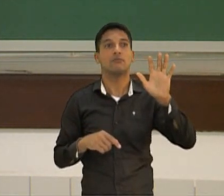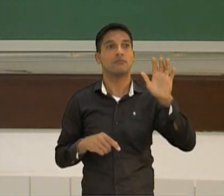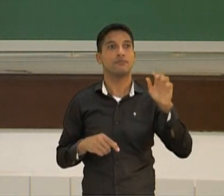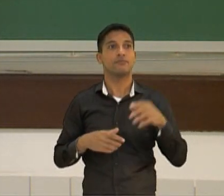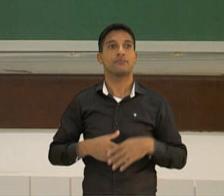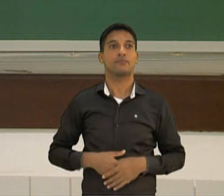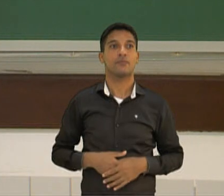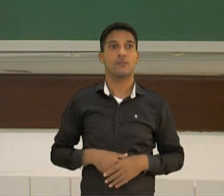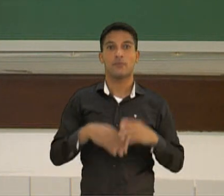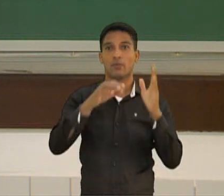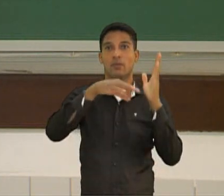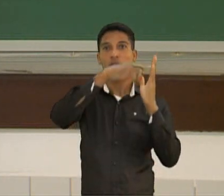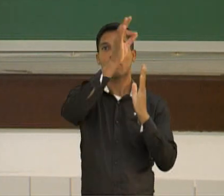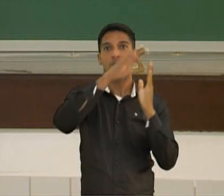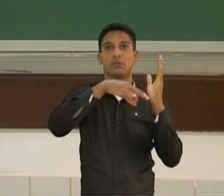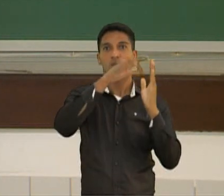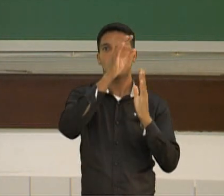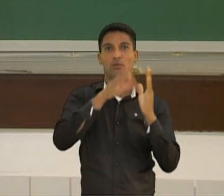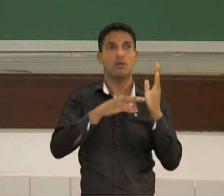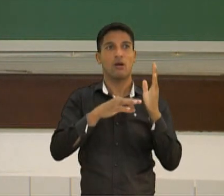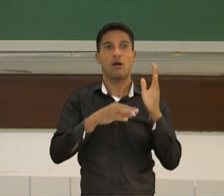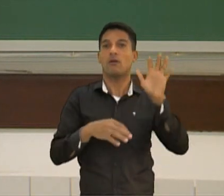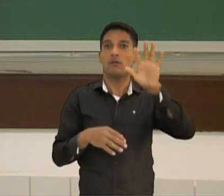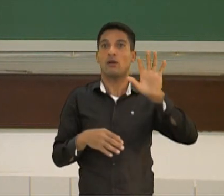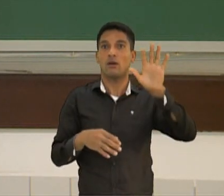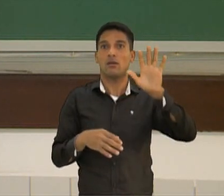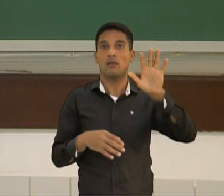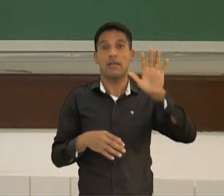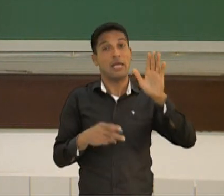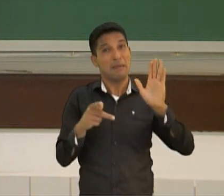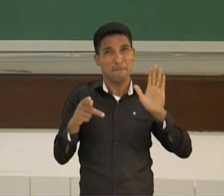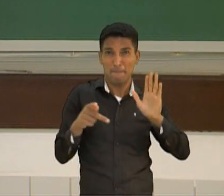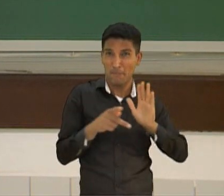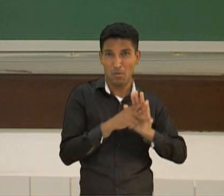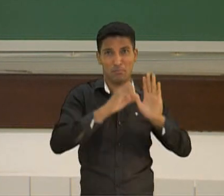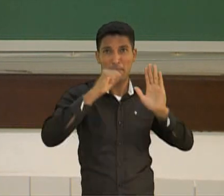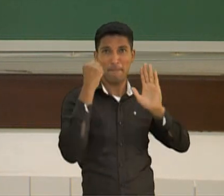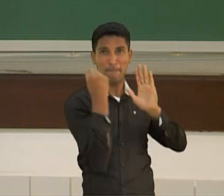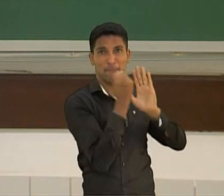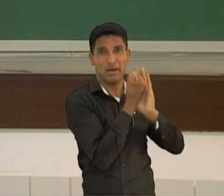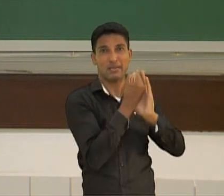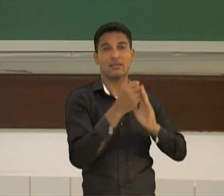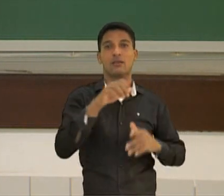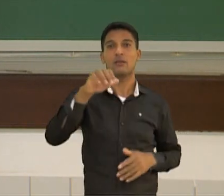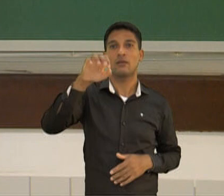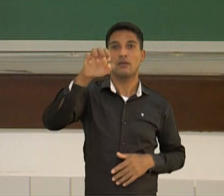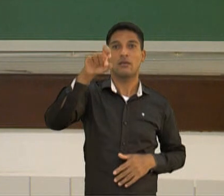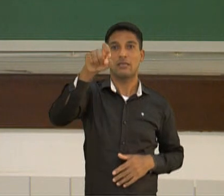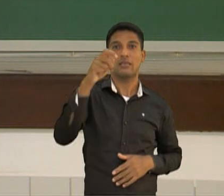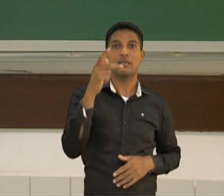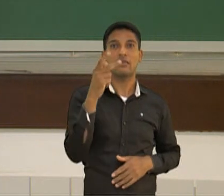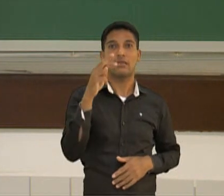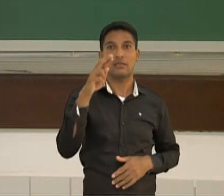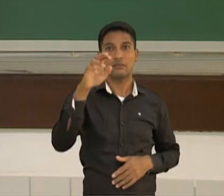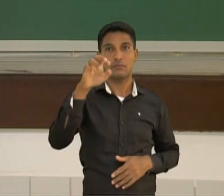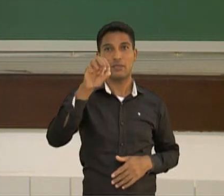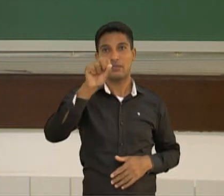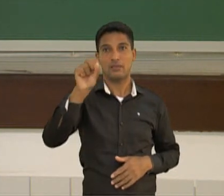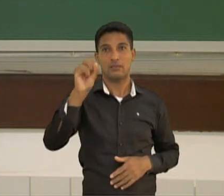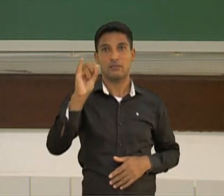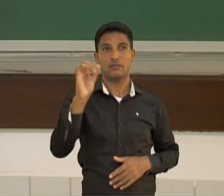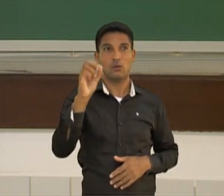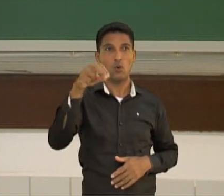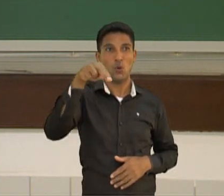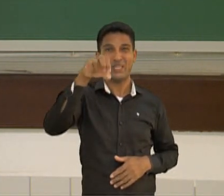como uma pintura icônica do expressionismo. E ela é muito trabalhada no expressionismo nas escolas,